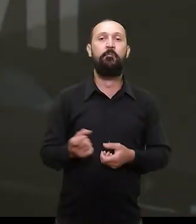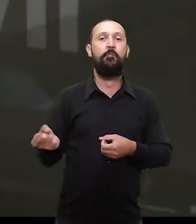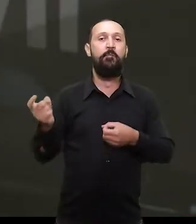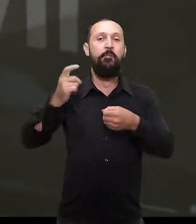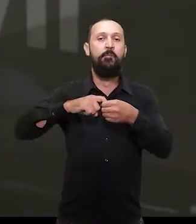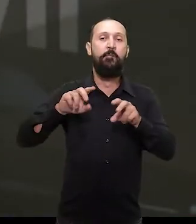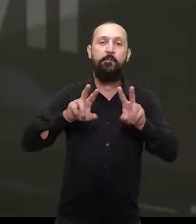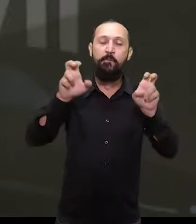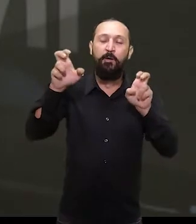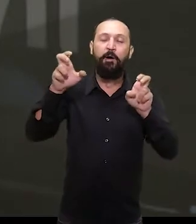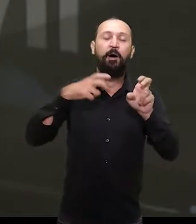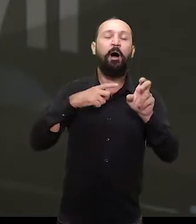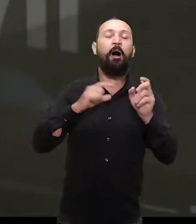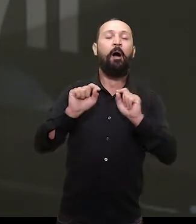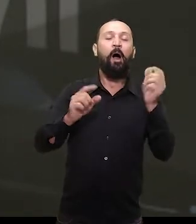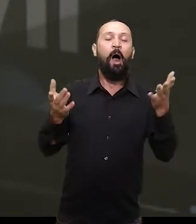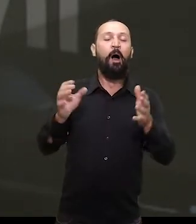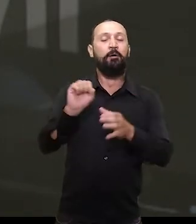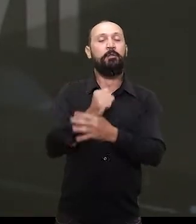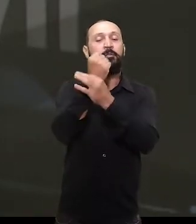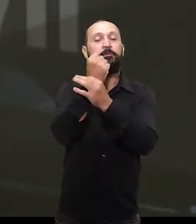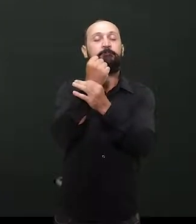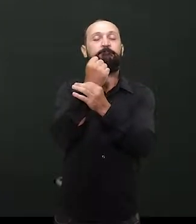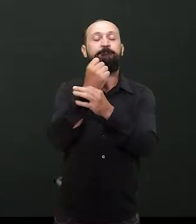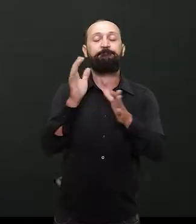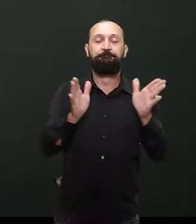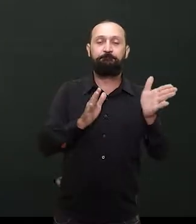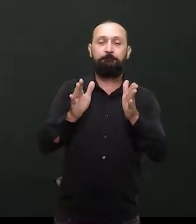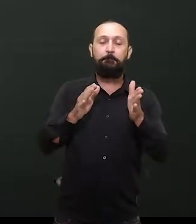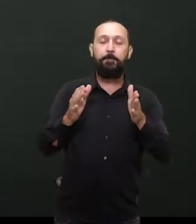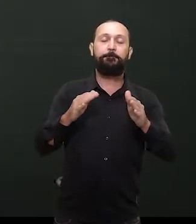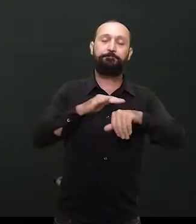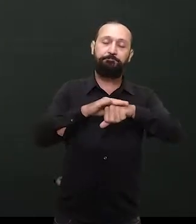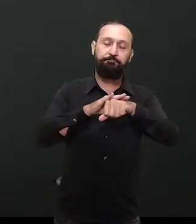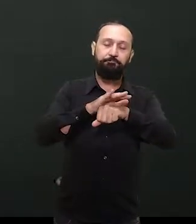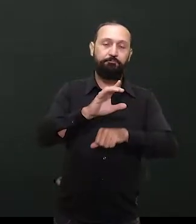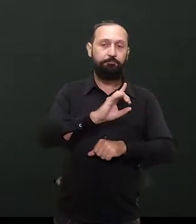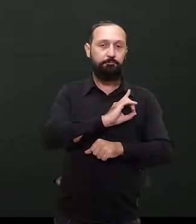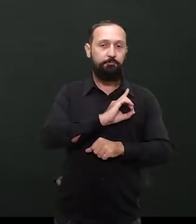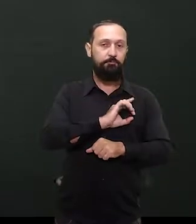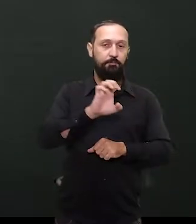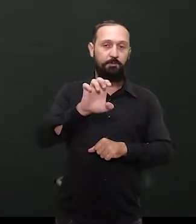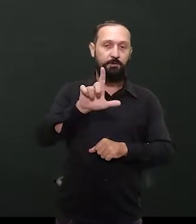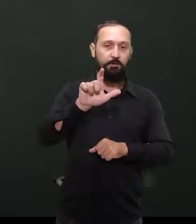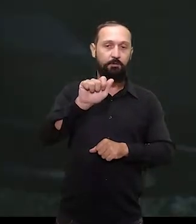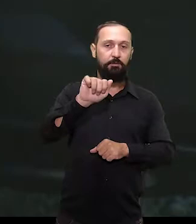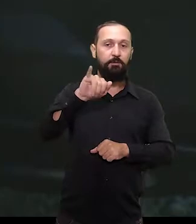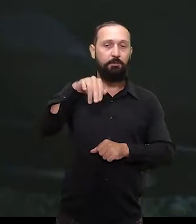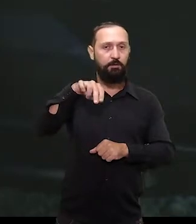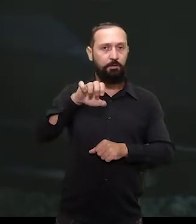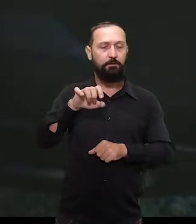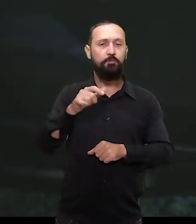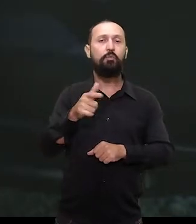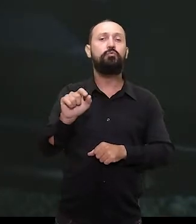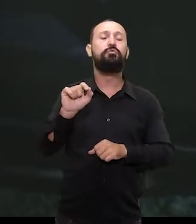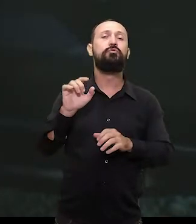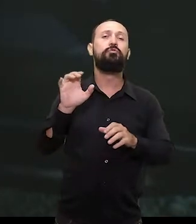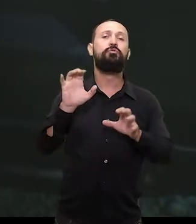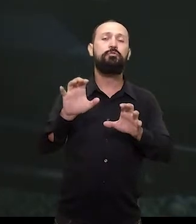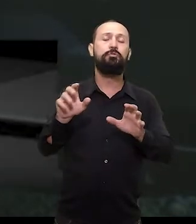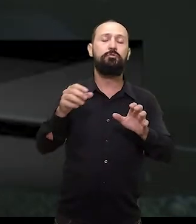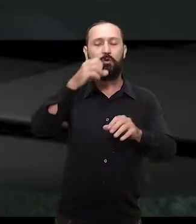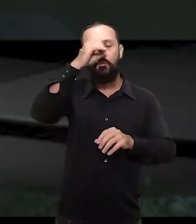tô de volta com segurança em pauta hoje entrevistando a delegada titular da deam a doutora Elaine behring casa Dra